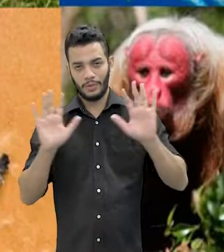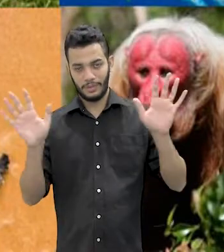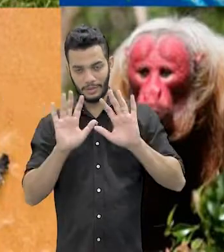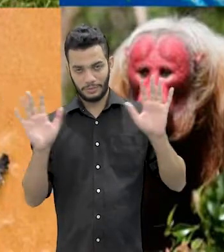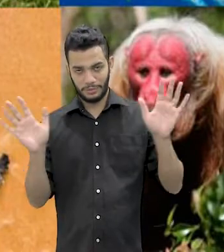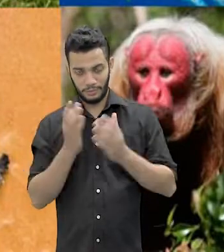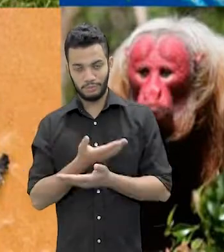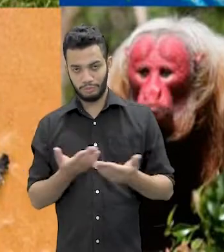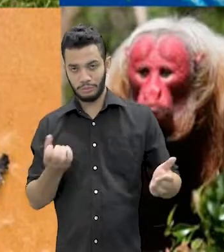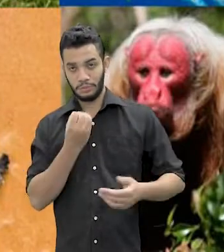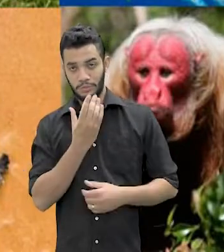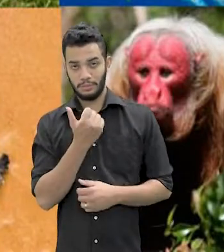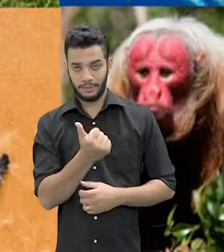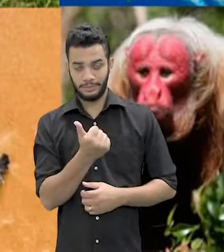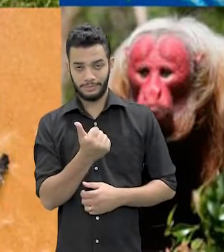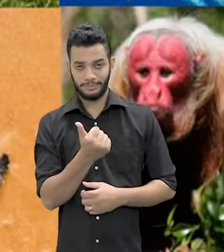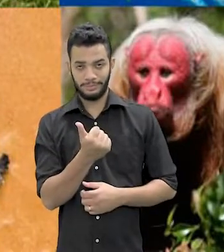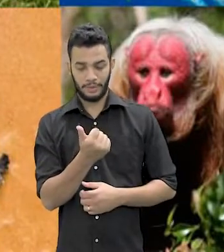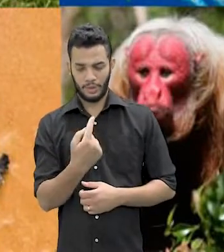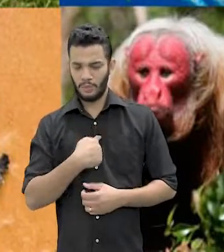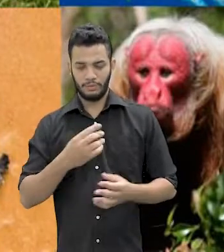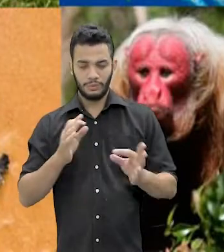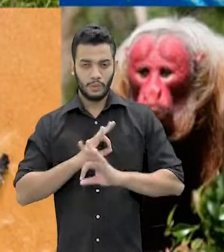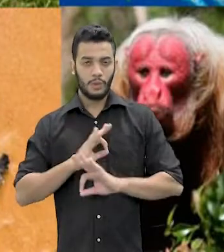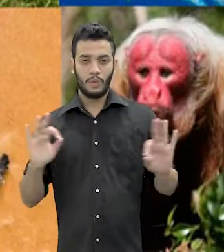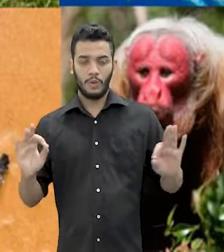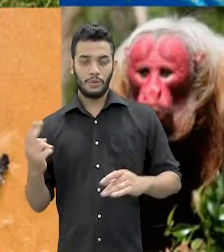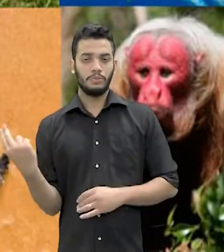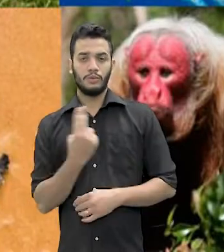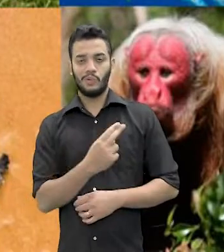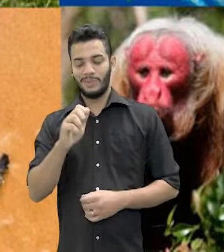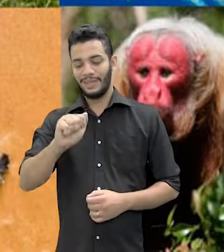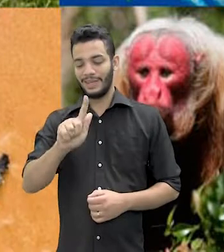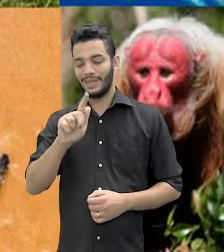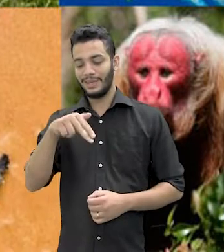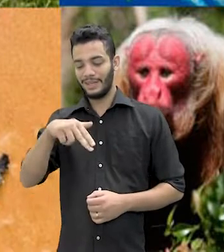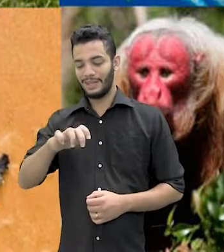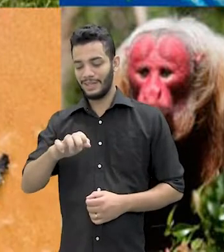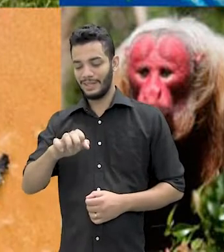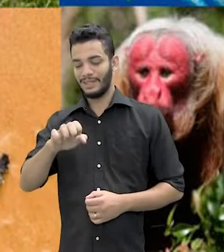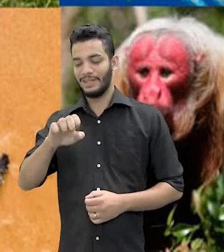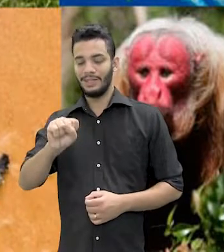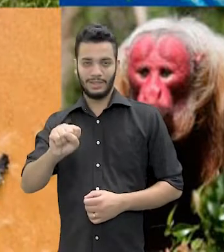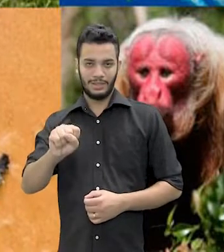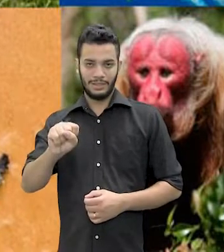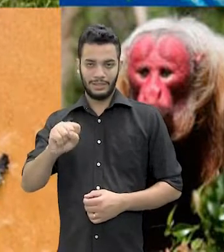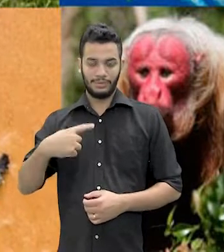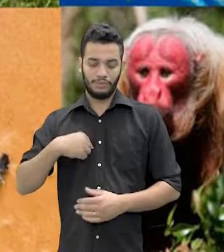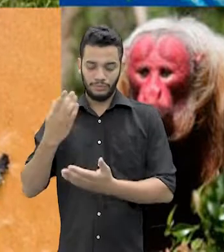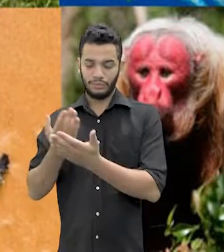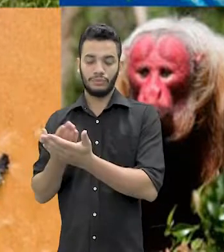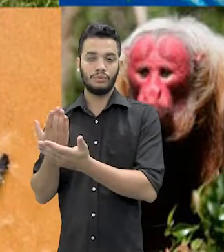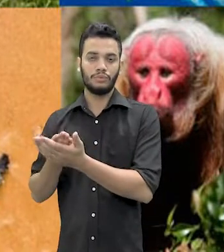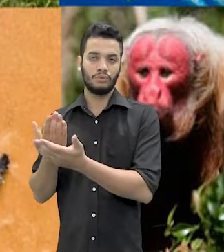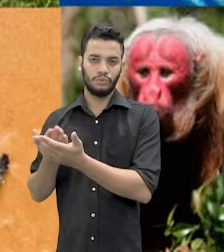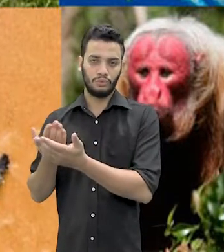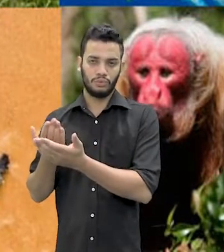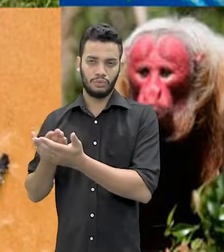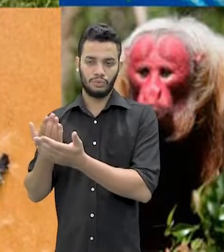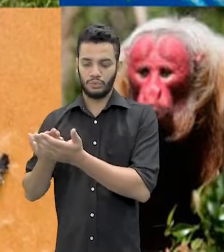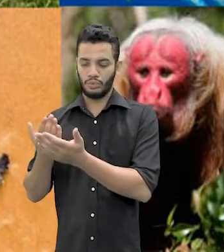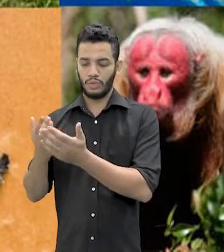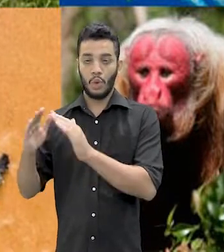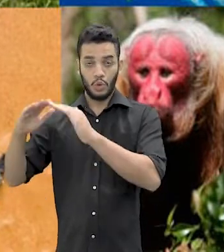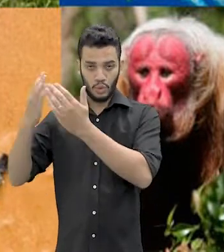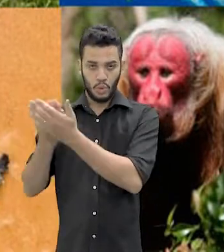tudo bem com vocês? Comigo tudo ótimo. Me chamo Agnês e estudo na Escola Municipal Hamilton Teodoro. Hoje